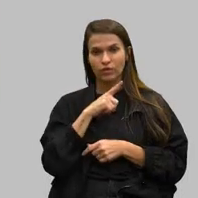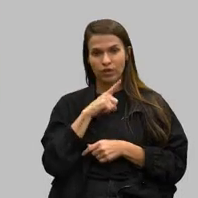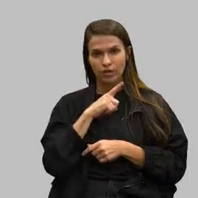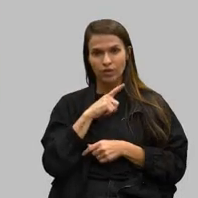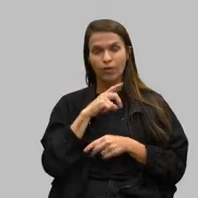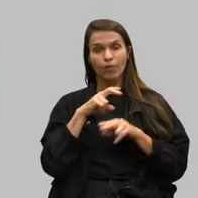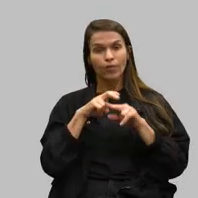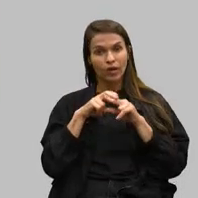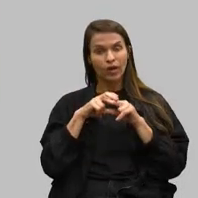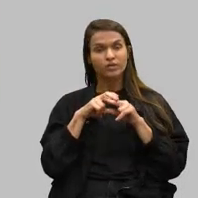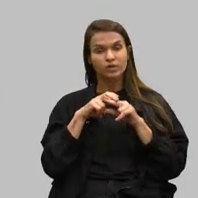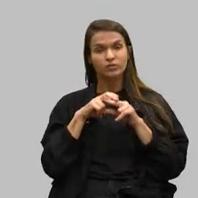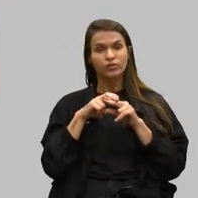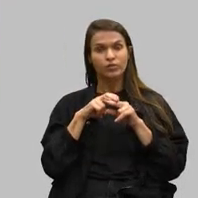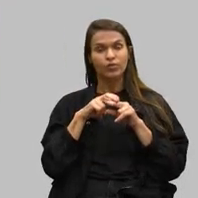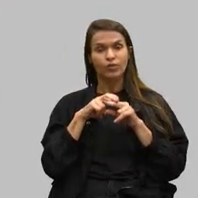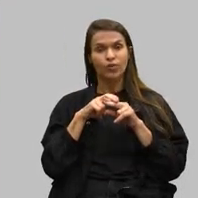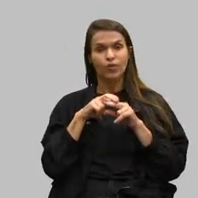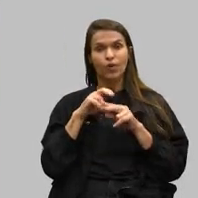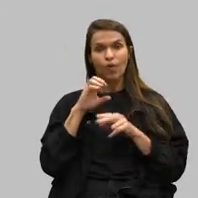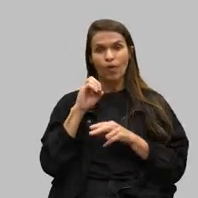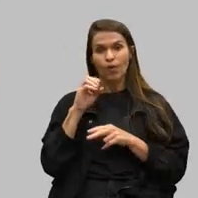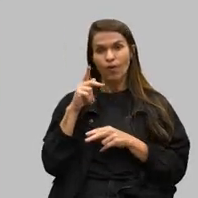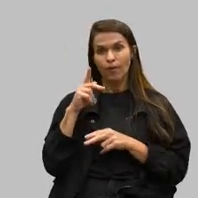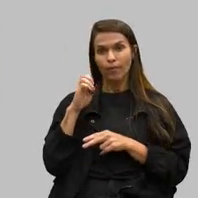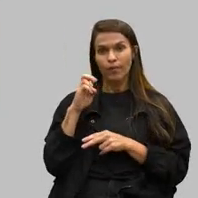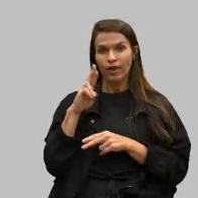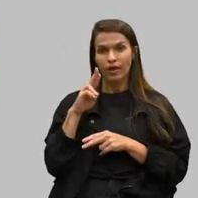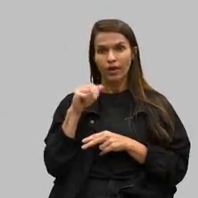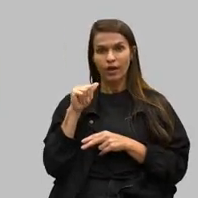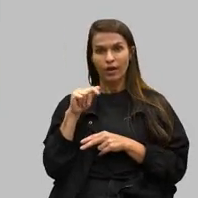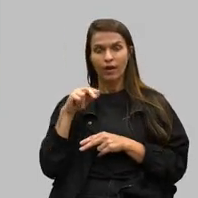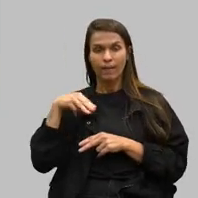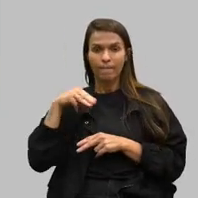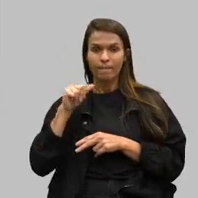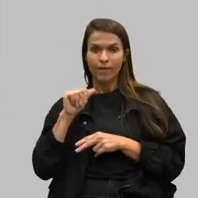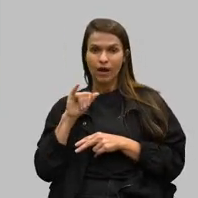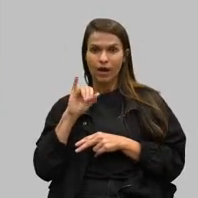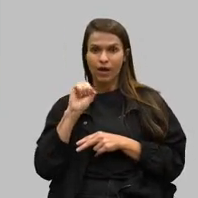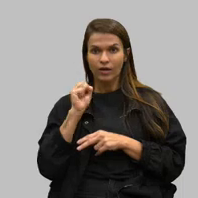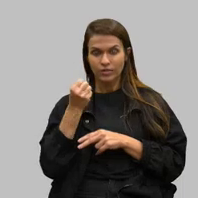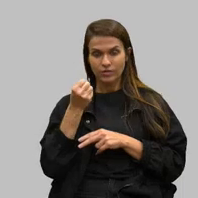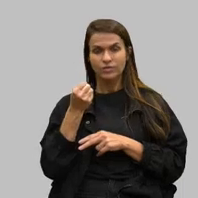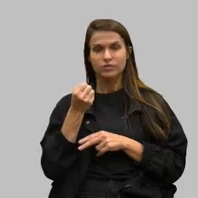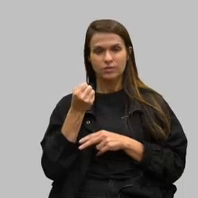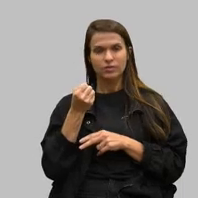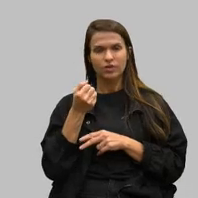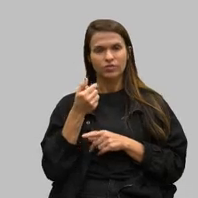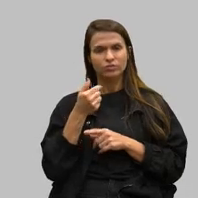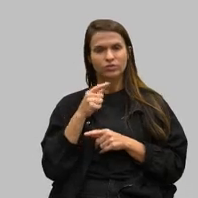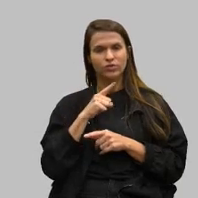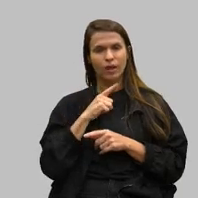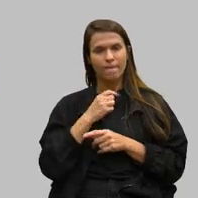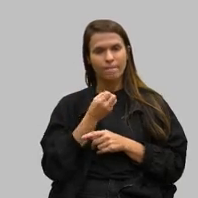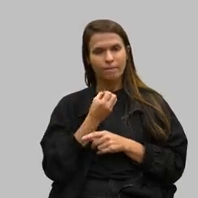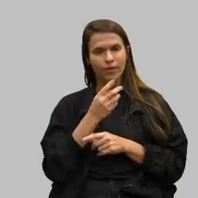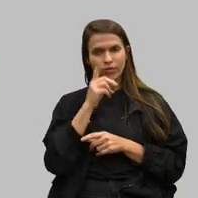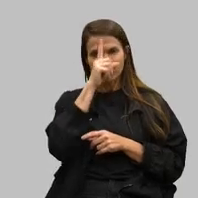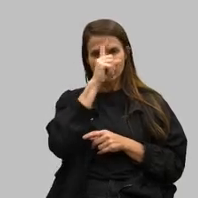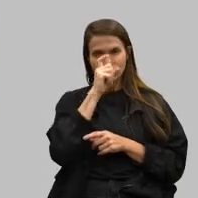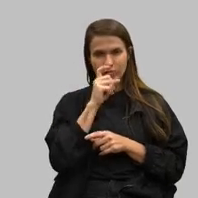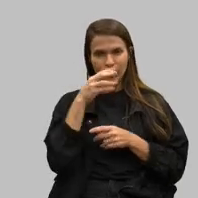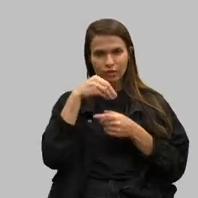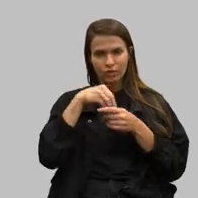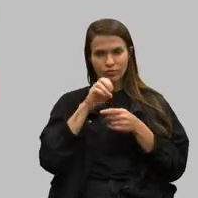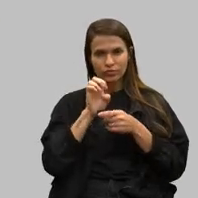do Opera Mais. Então, gente fica muito feliz em saber que os prestadores, nós temos, nessa hora que a diz que a gente tem bons hospitais do Estado, que